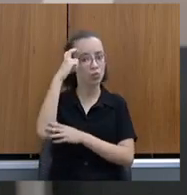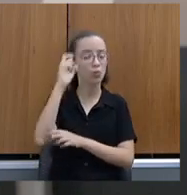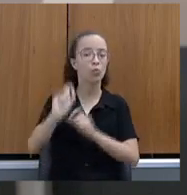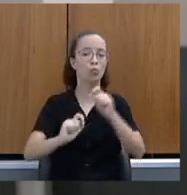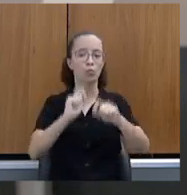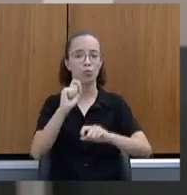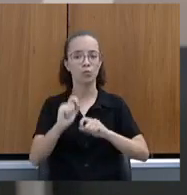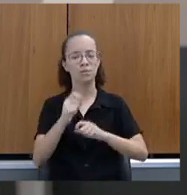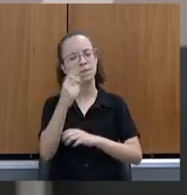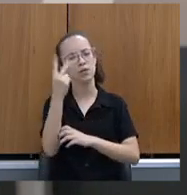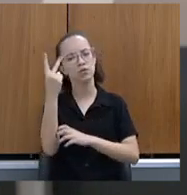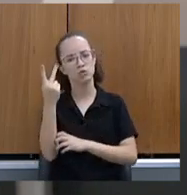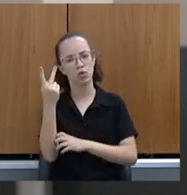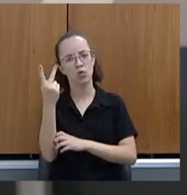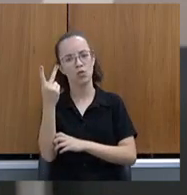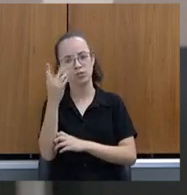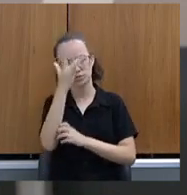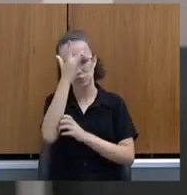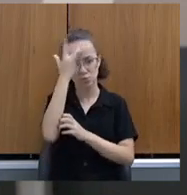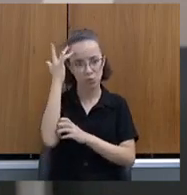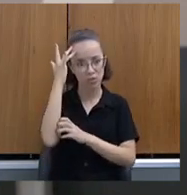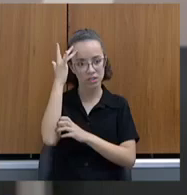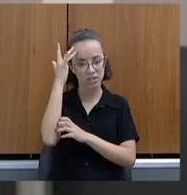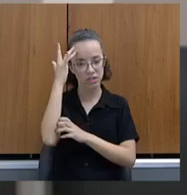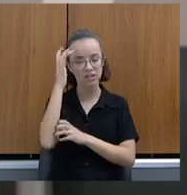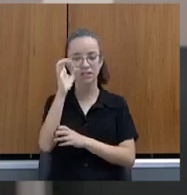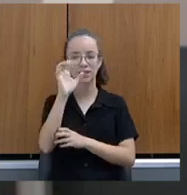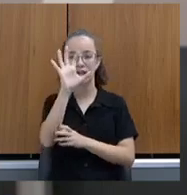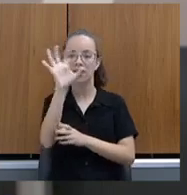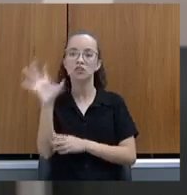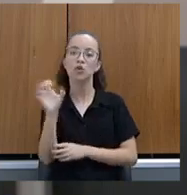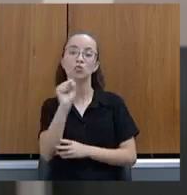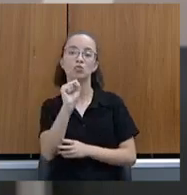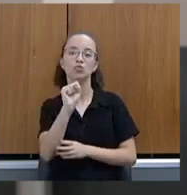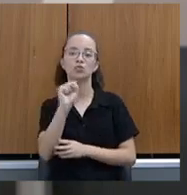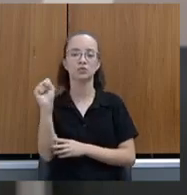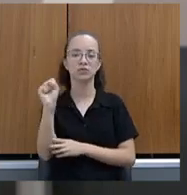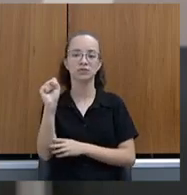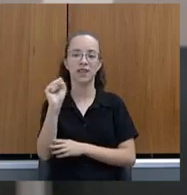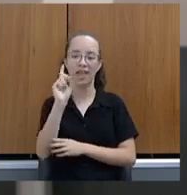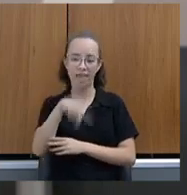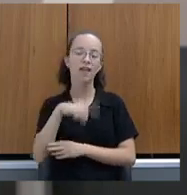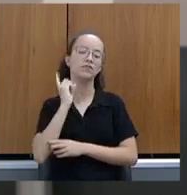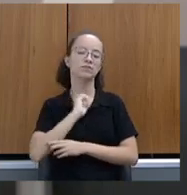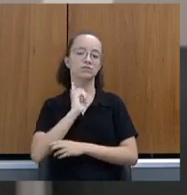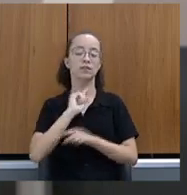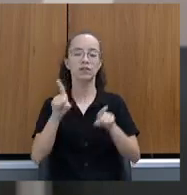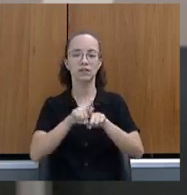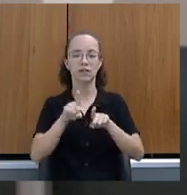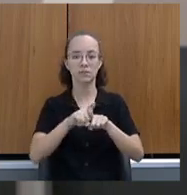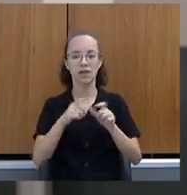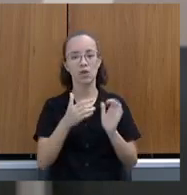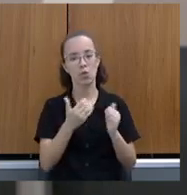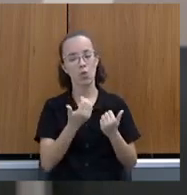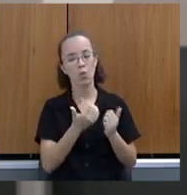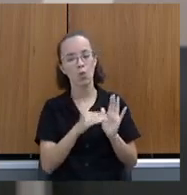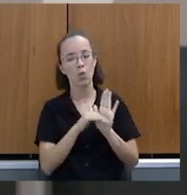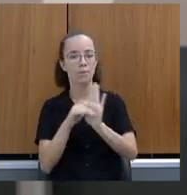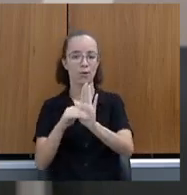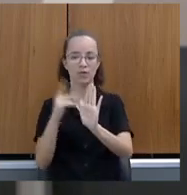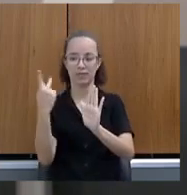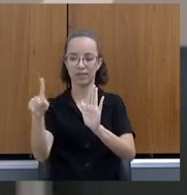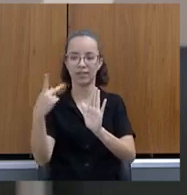dois representantes da região Sudeste são de Minas Gerais também o seu suplentes Isso mostra